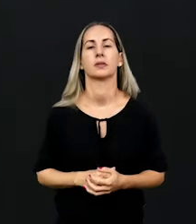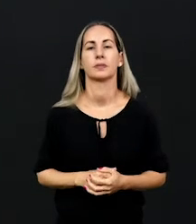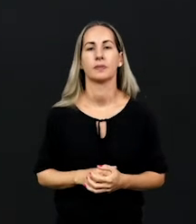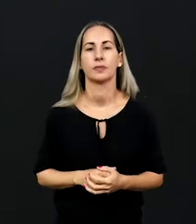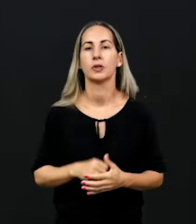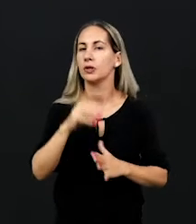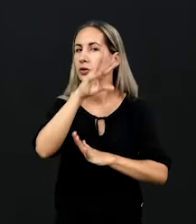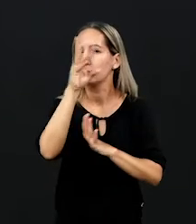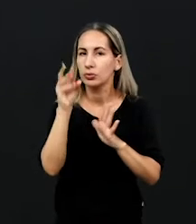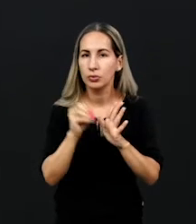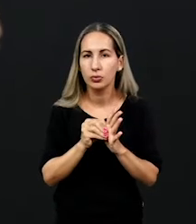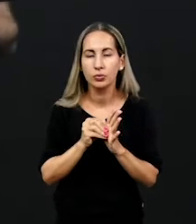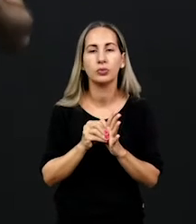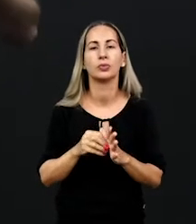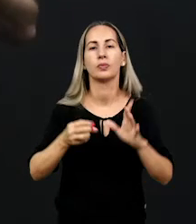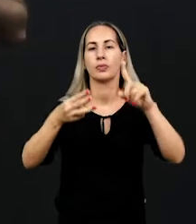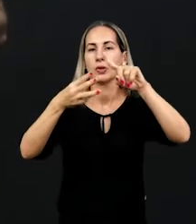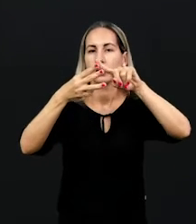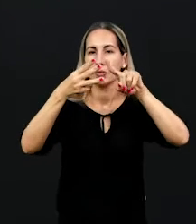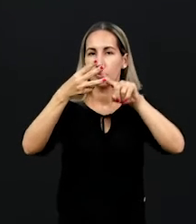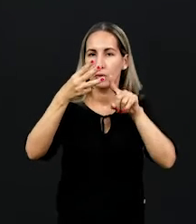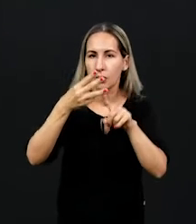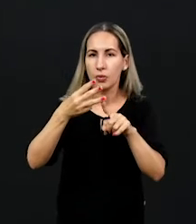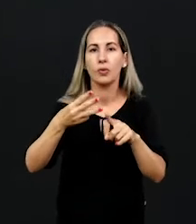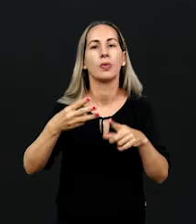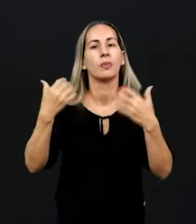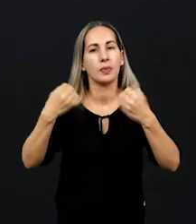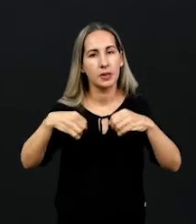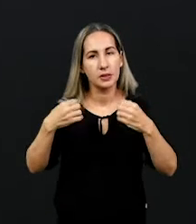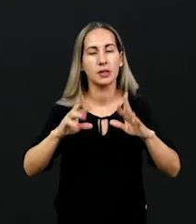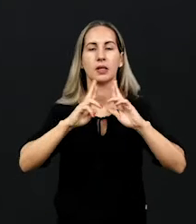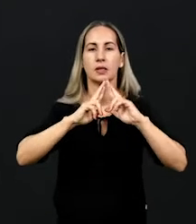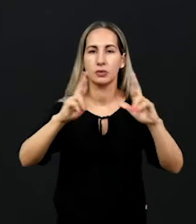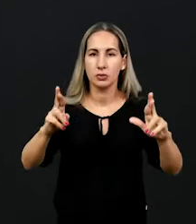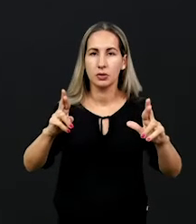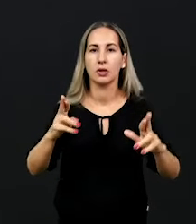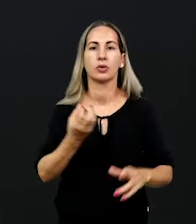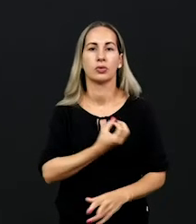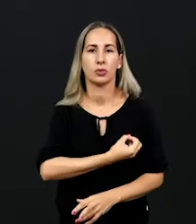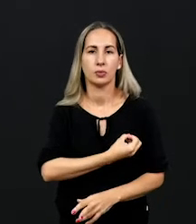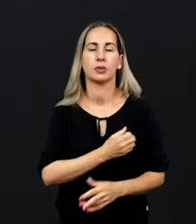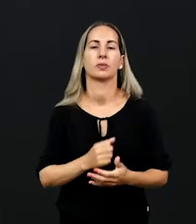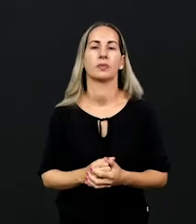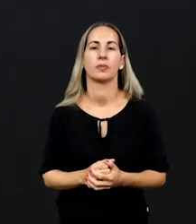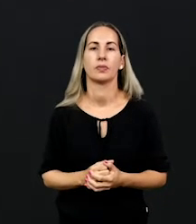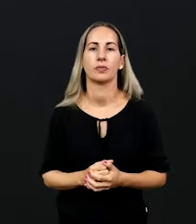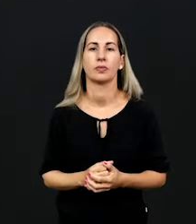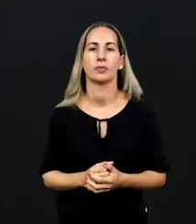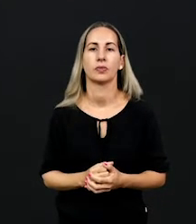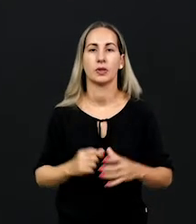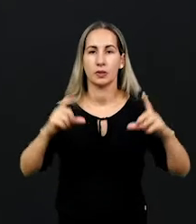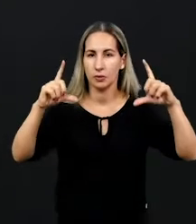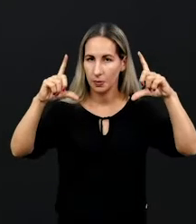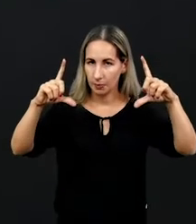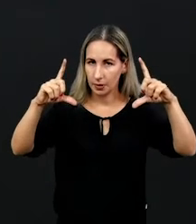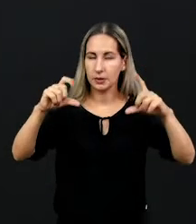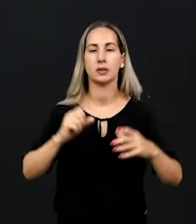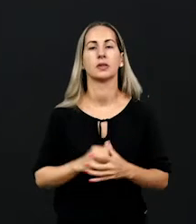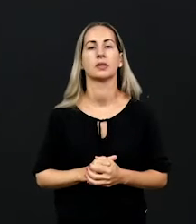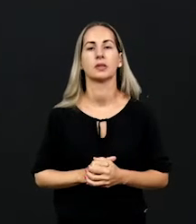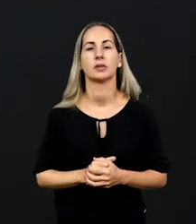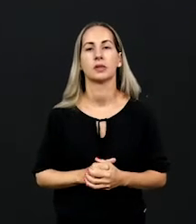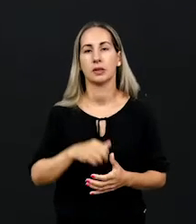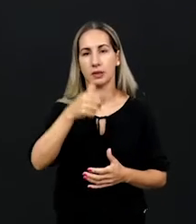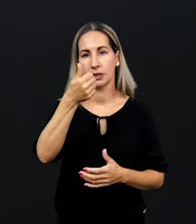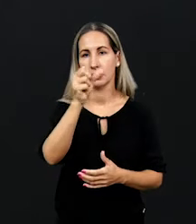E todas essas multiplicações têm que ter como resultado o valor que está aqui nos parênteses, que nesse